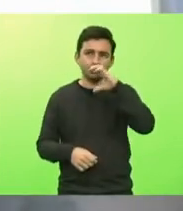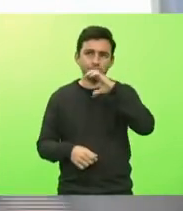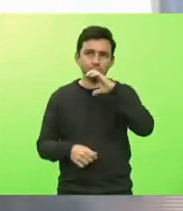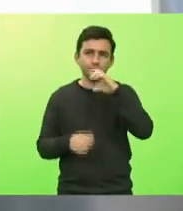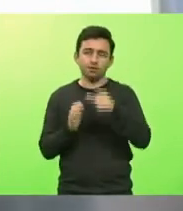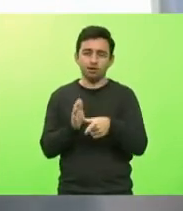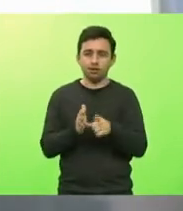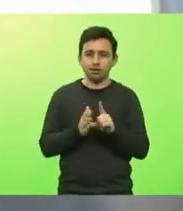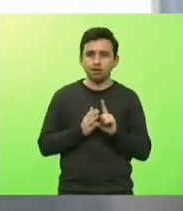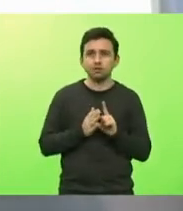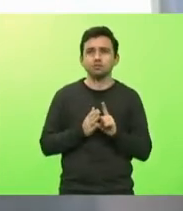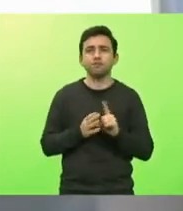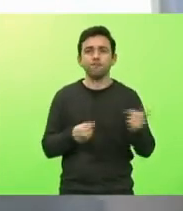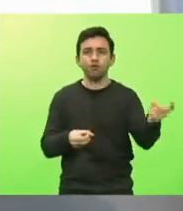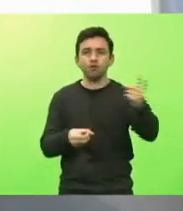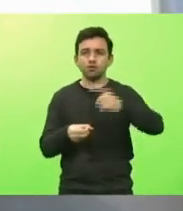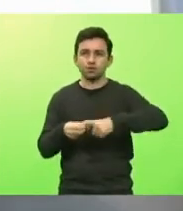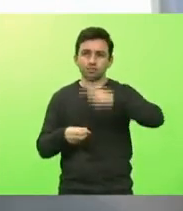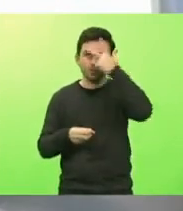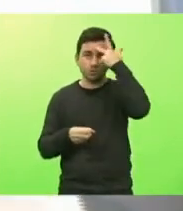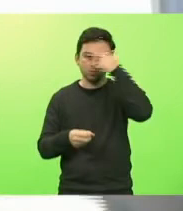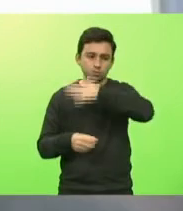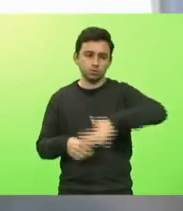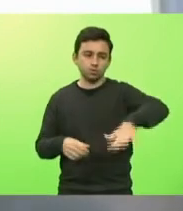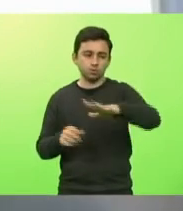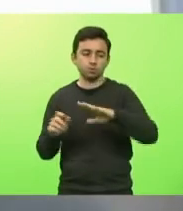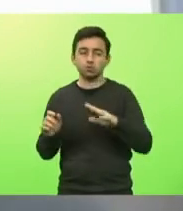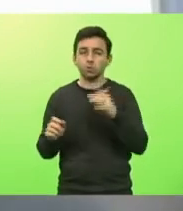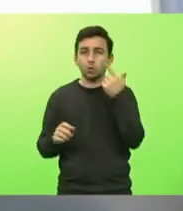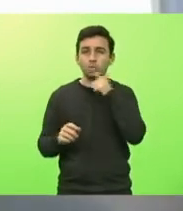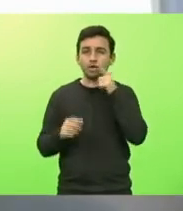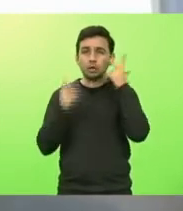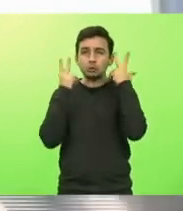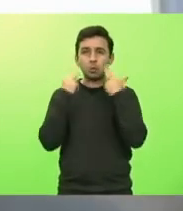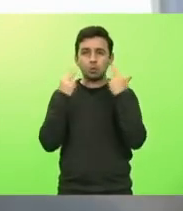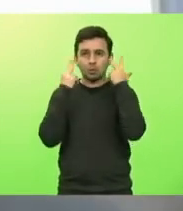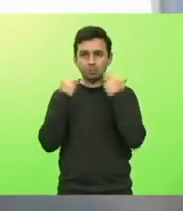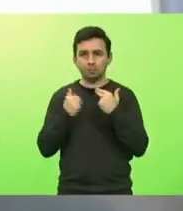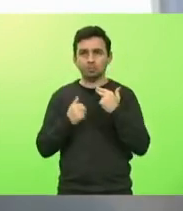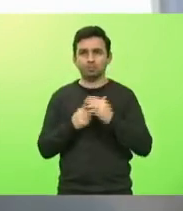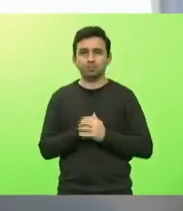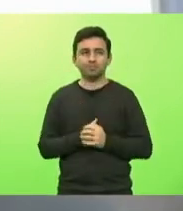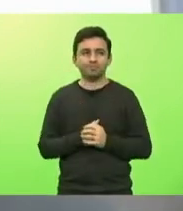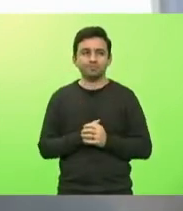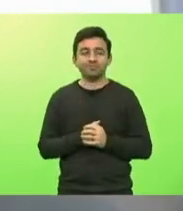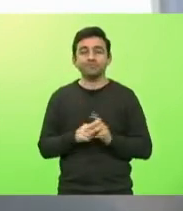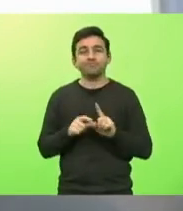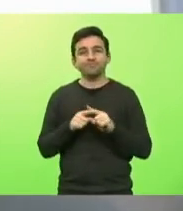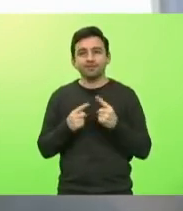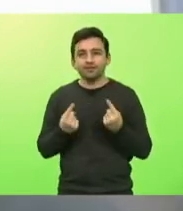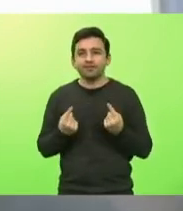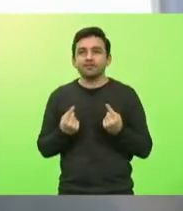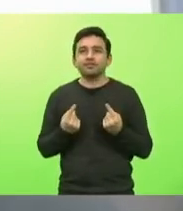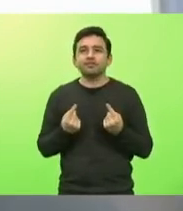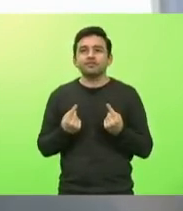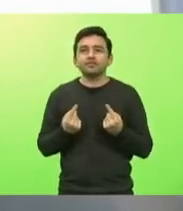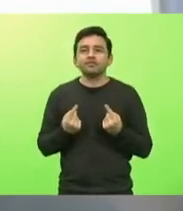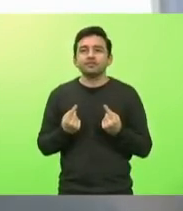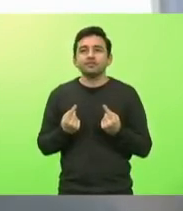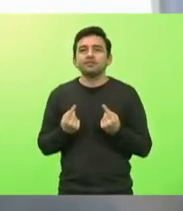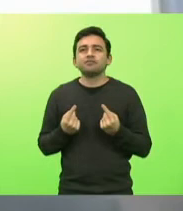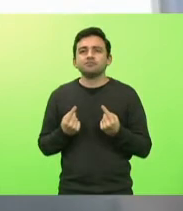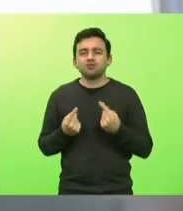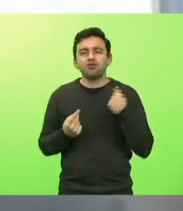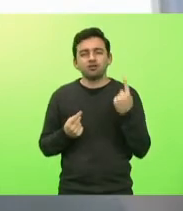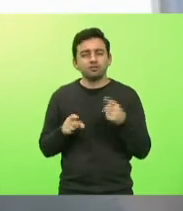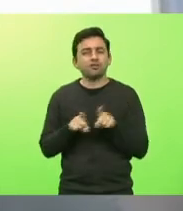recompor para que as pessoas possam voltar à sua normalidade. E, nesse sentido, também nós